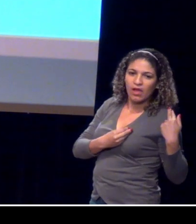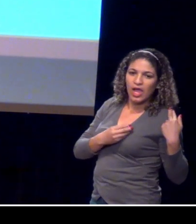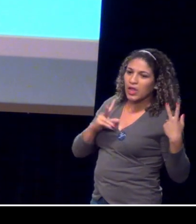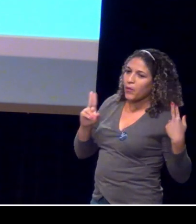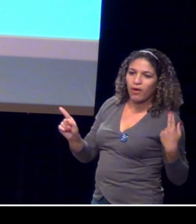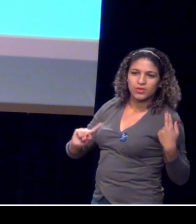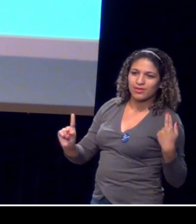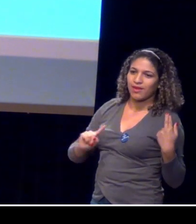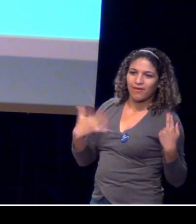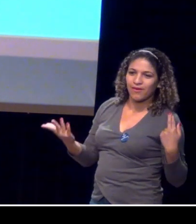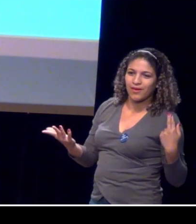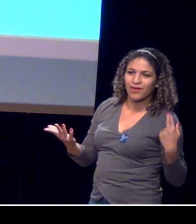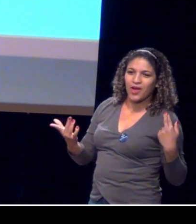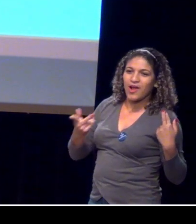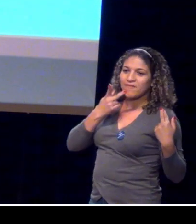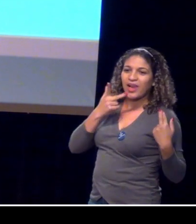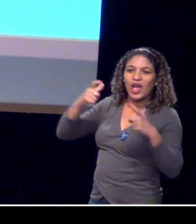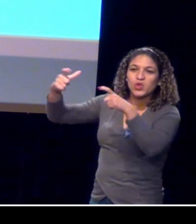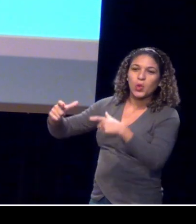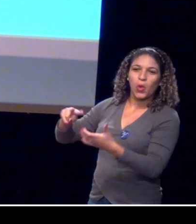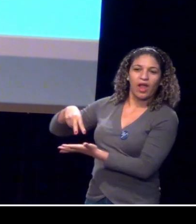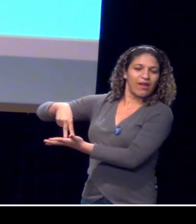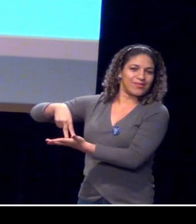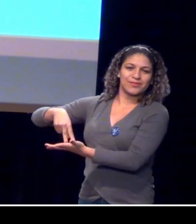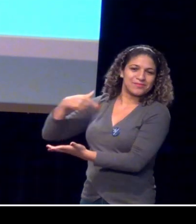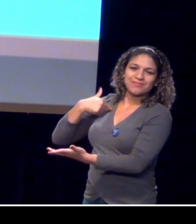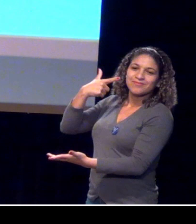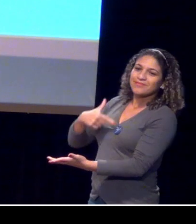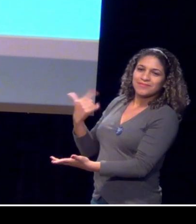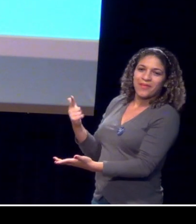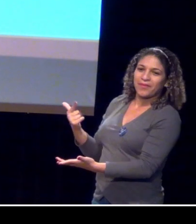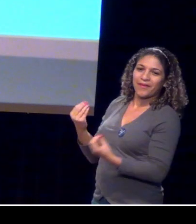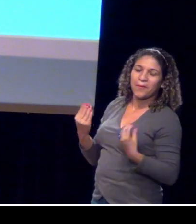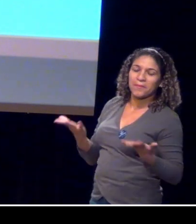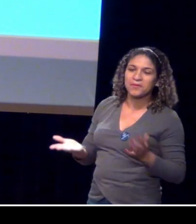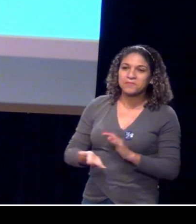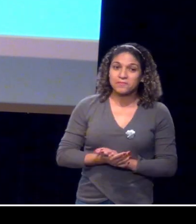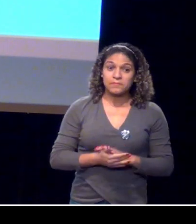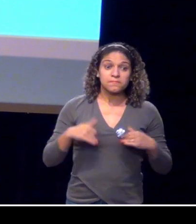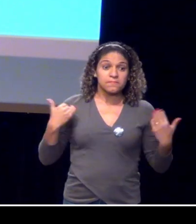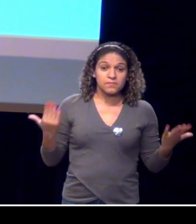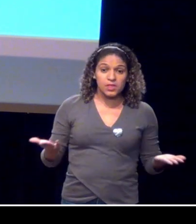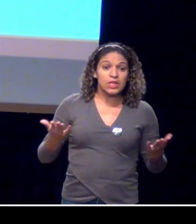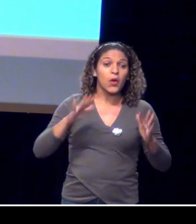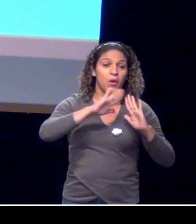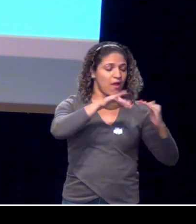falarei deste lugar de ser surdo. E, nisso, a escola